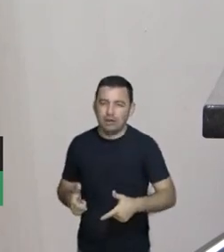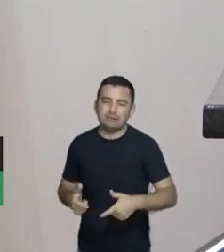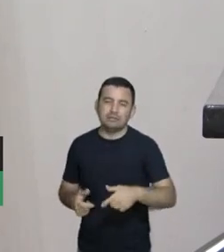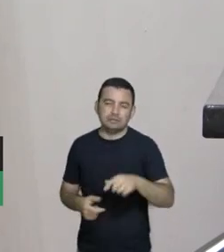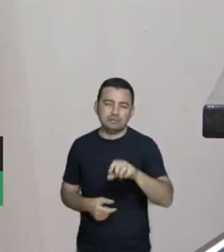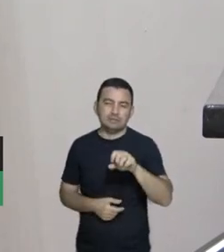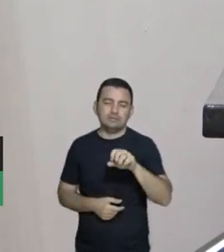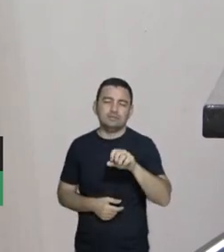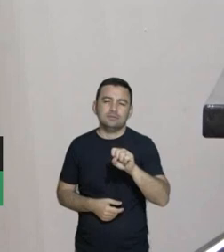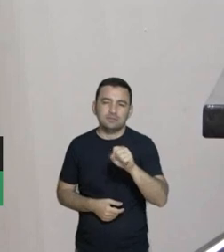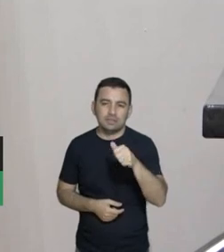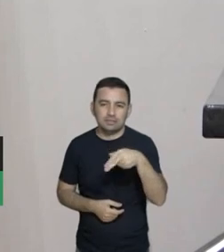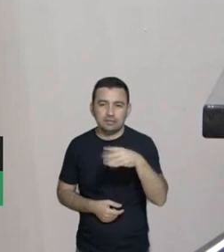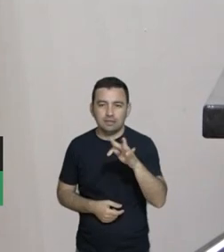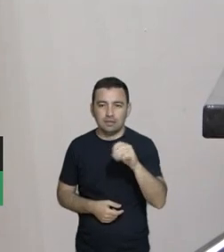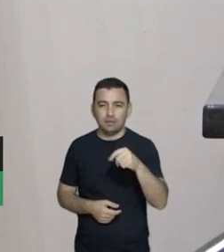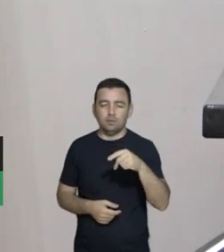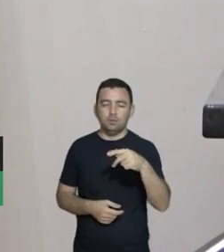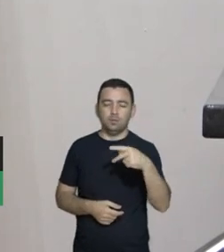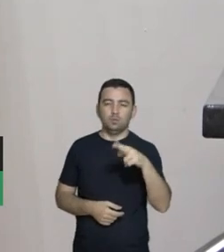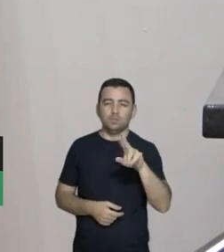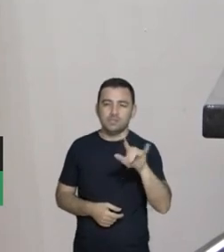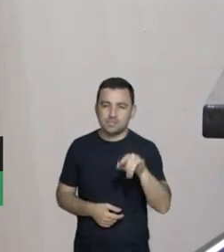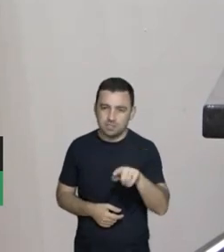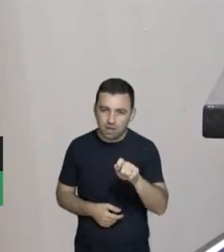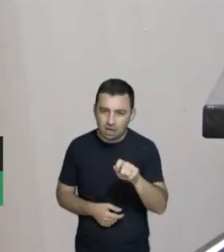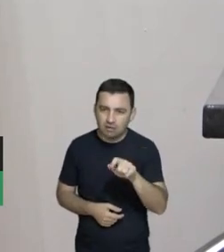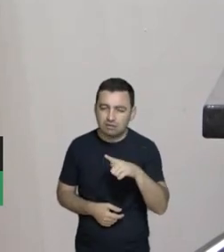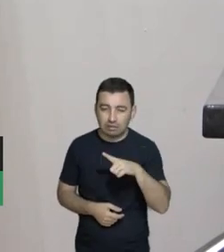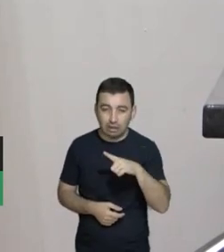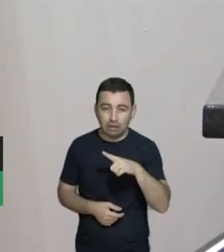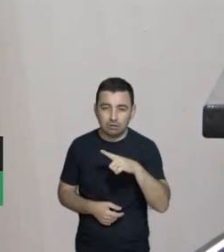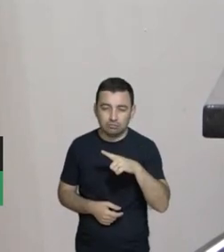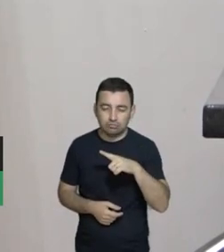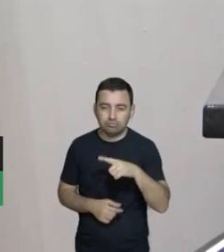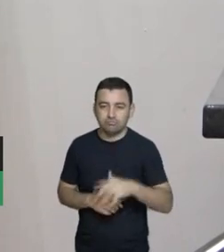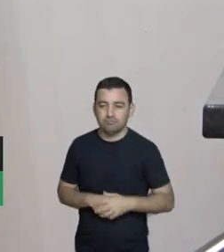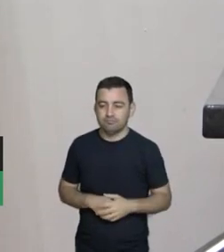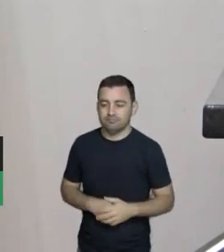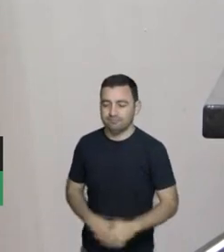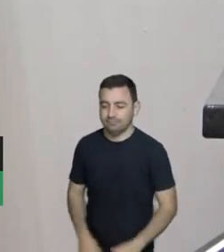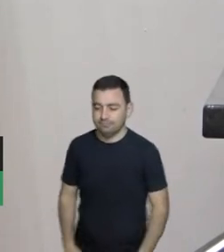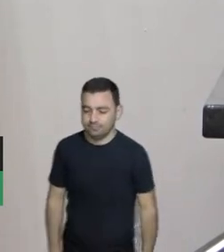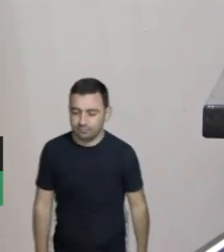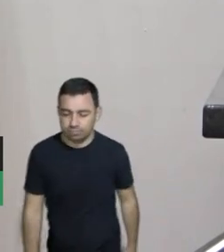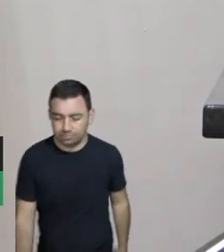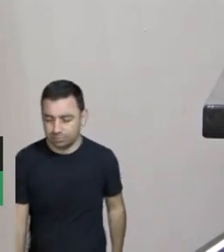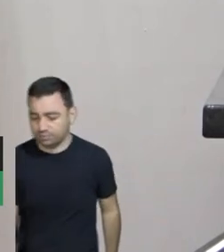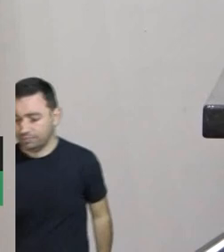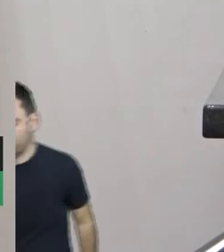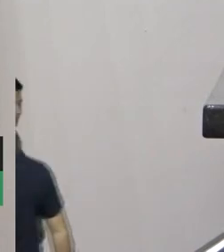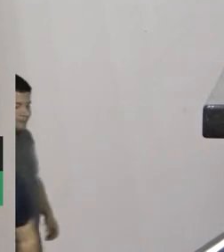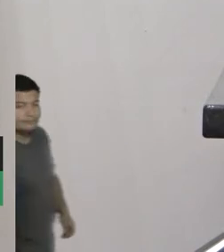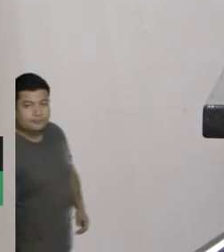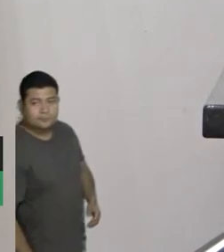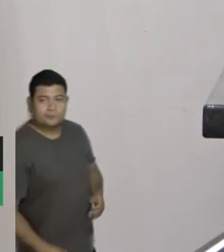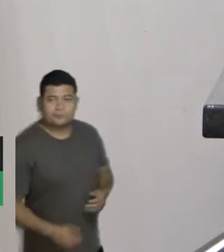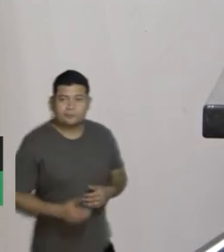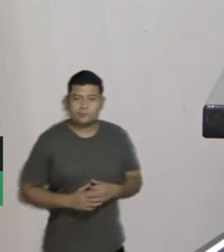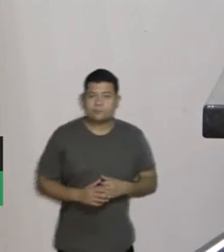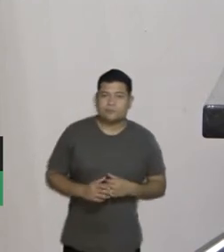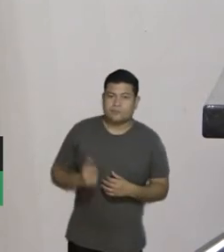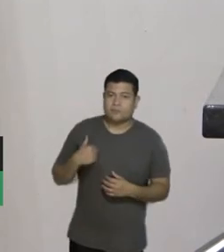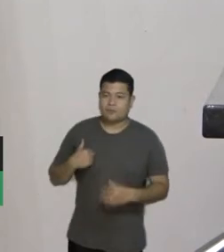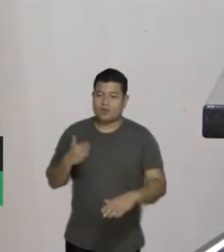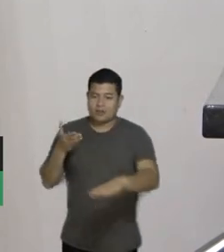Luzia, em Porto Belo, onde teremos a missa em prol de Nossa Senhora Aparecida, pedir a